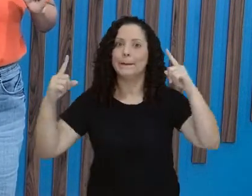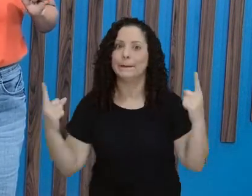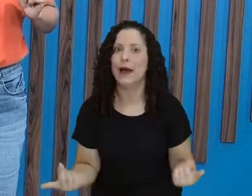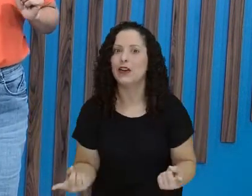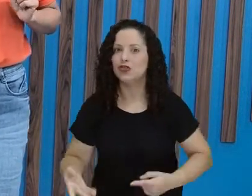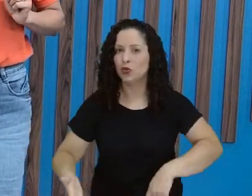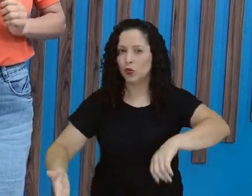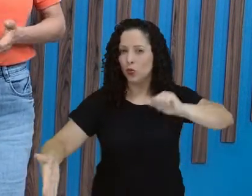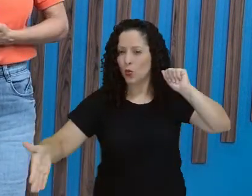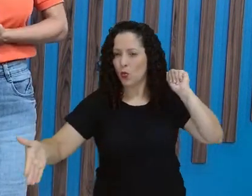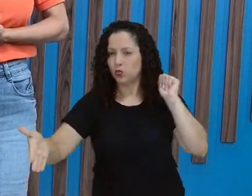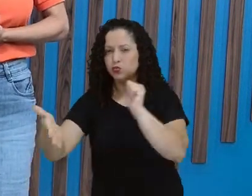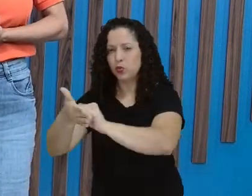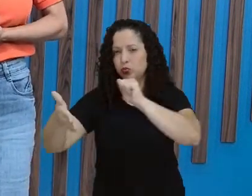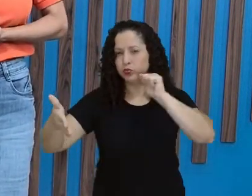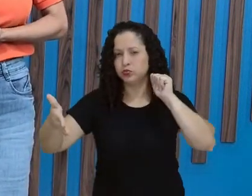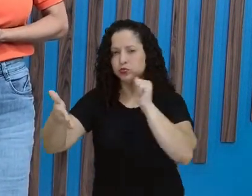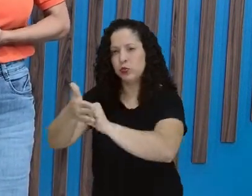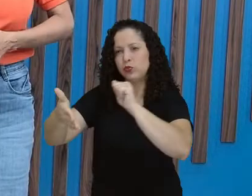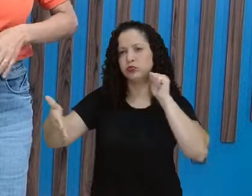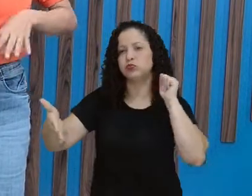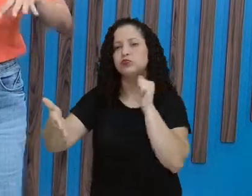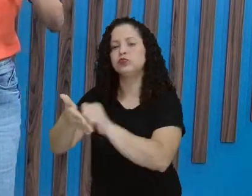na porta, quem foi que chegou?